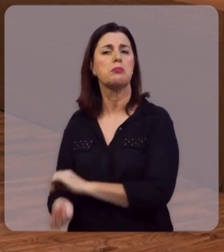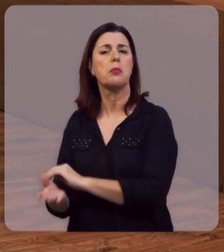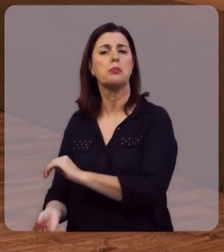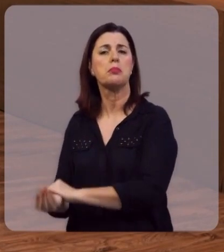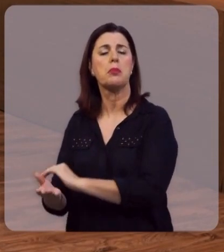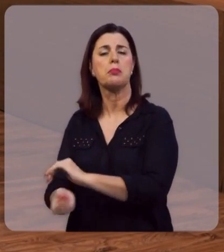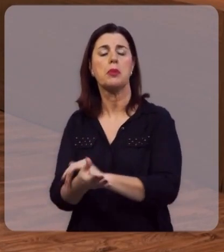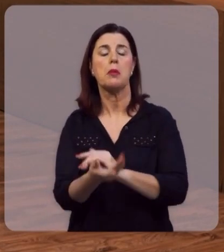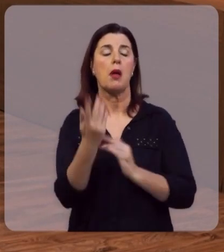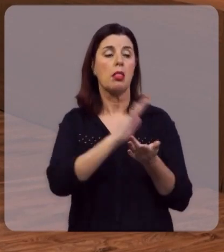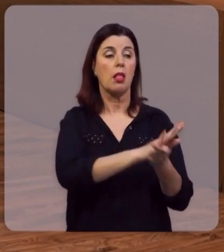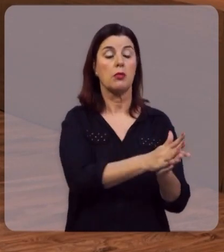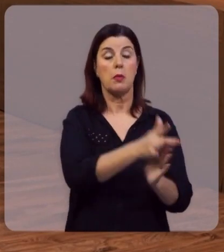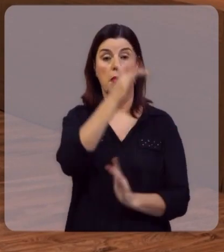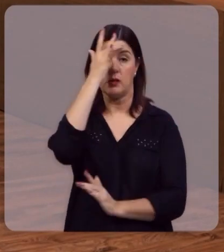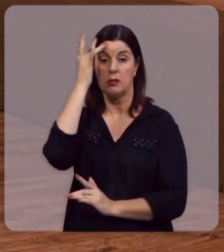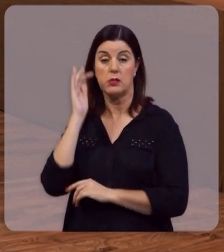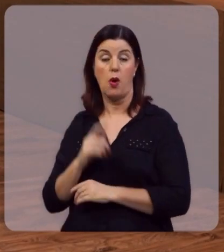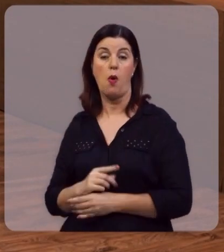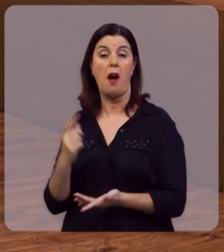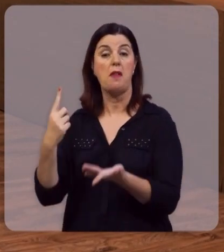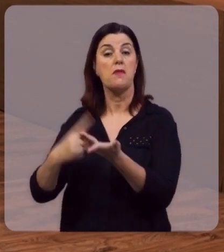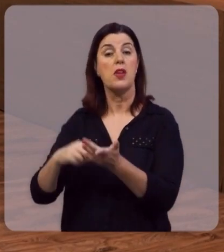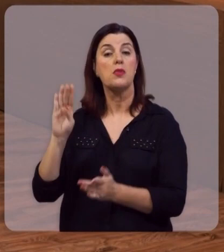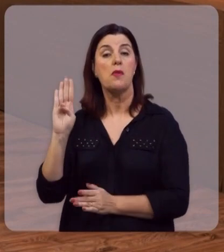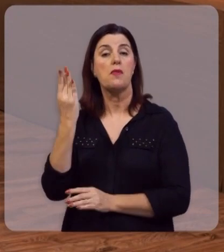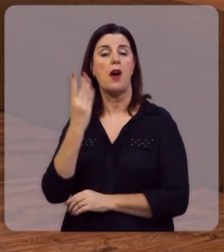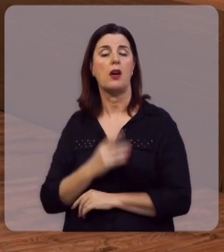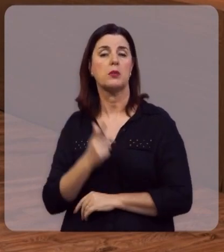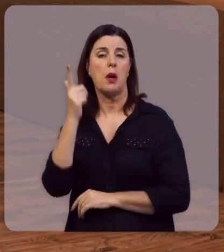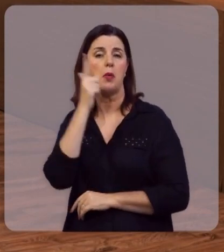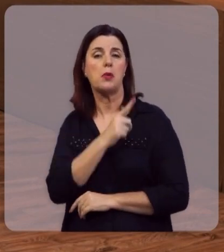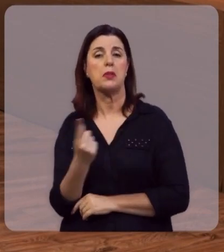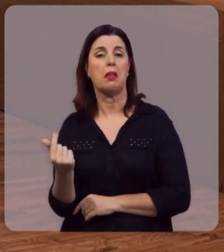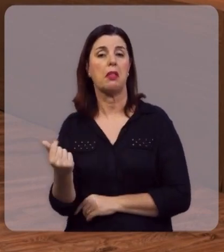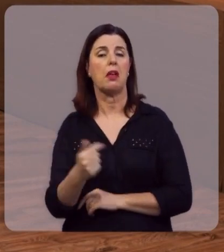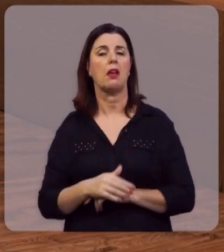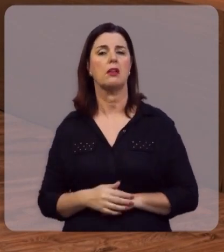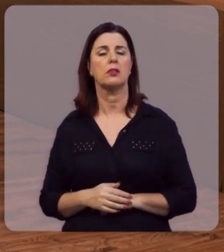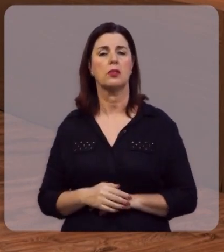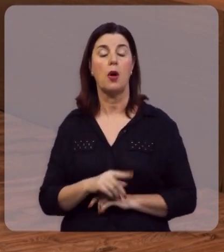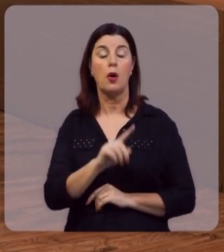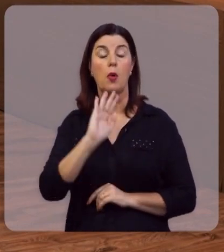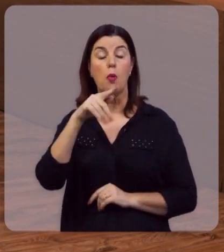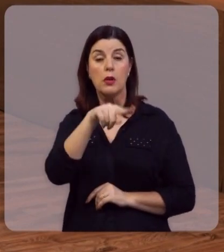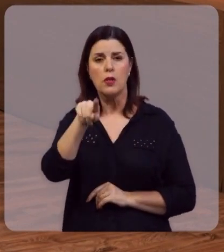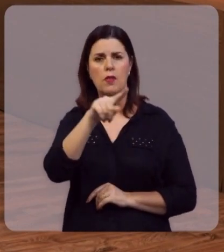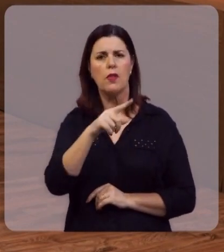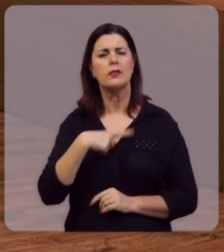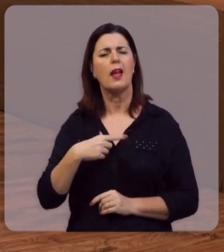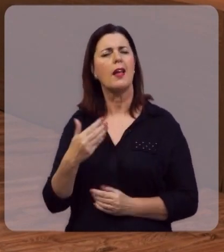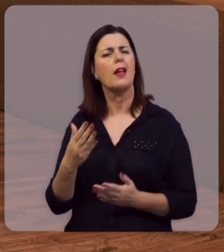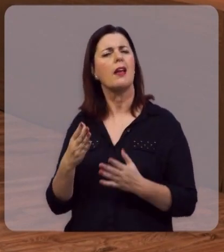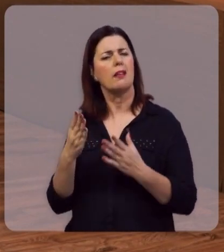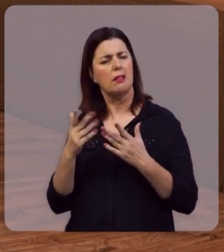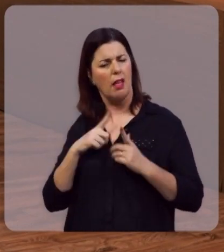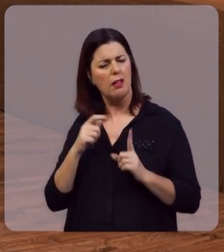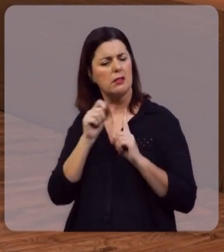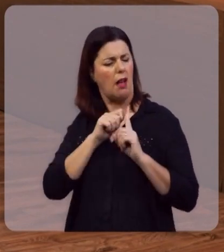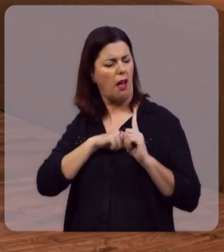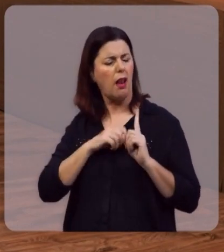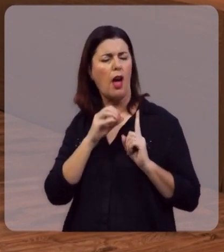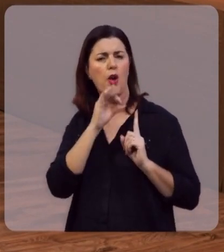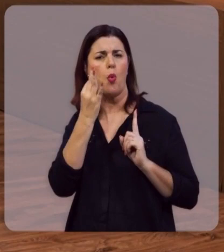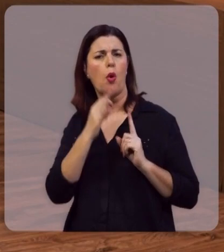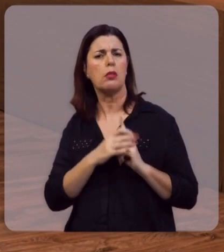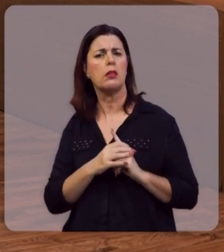de impostos para oprimir as pessoas e dar denúncias falsas para oferir vantagens. É quando você se contenta com o seu salário